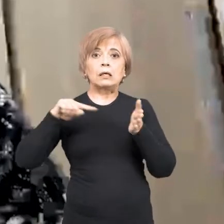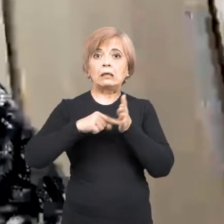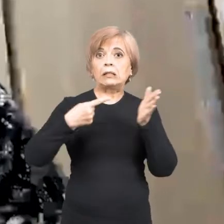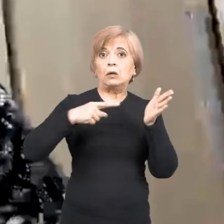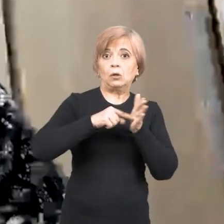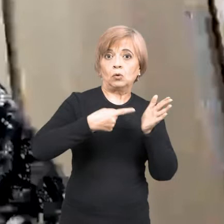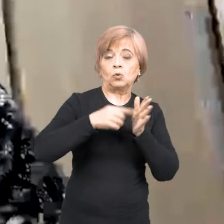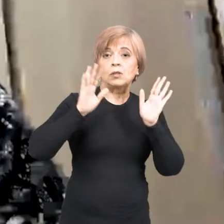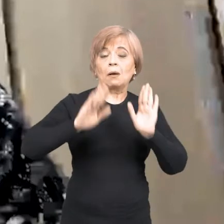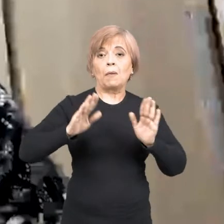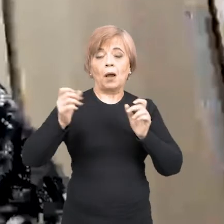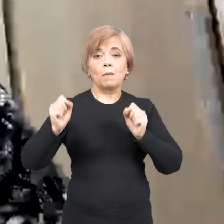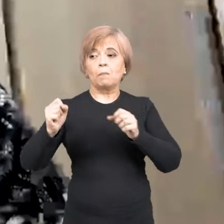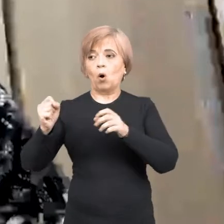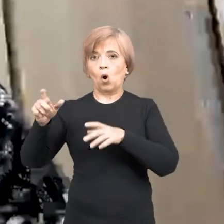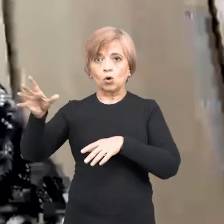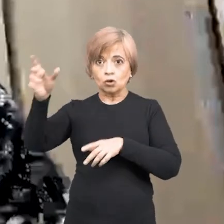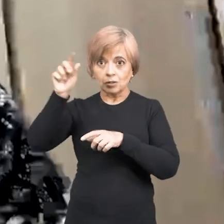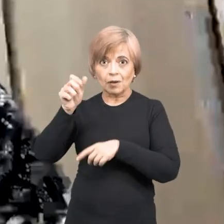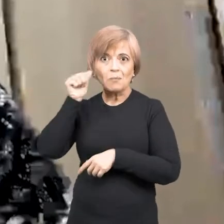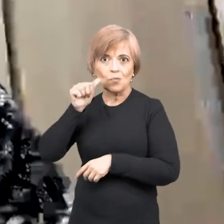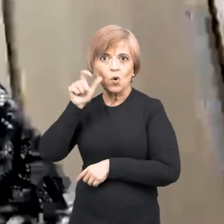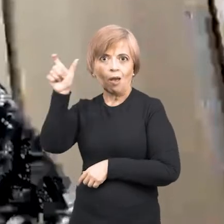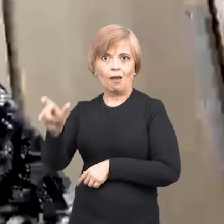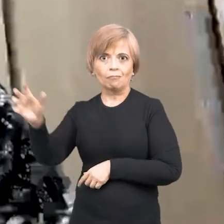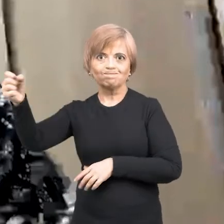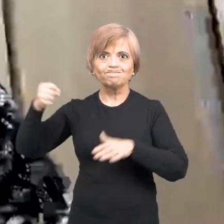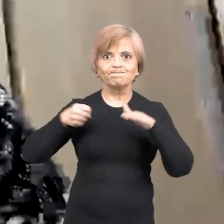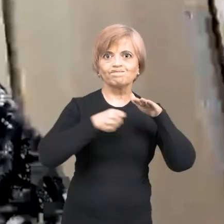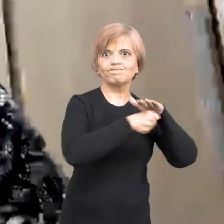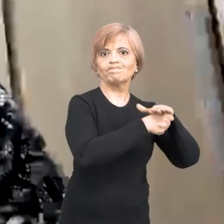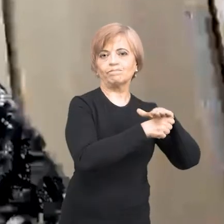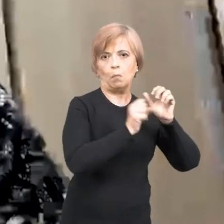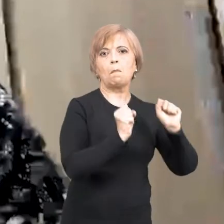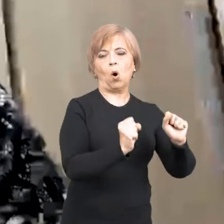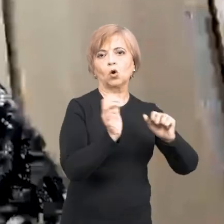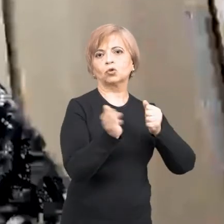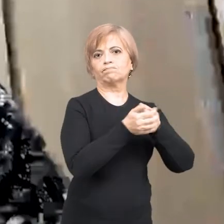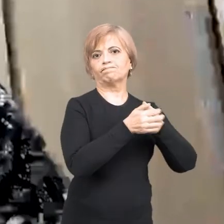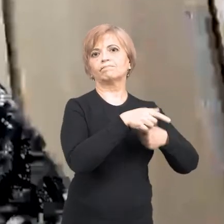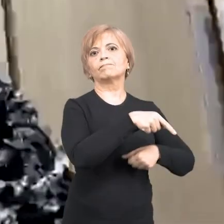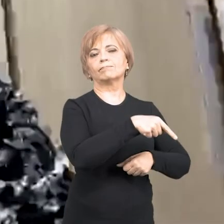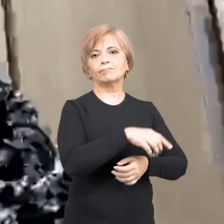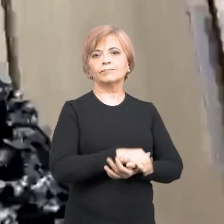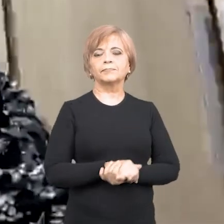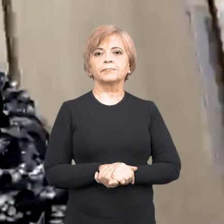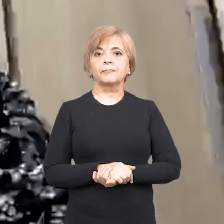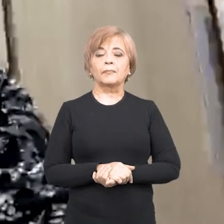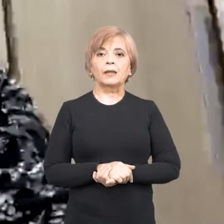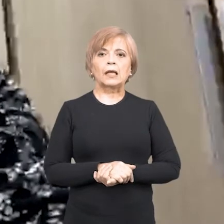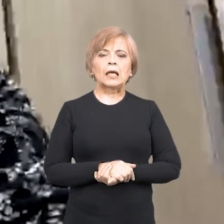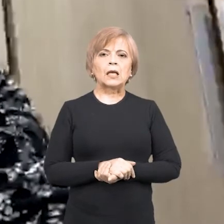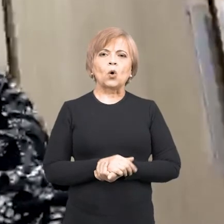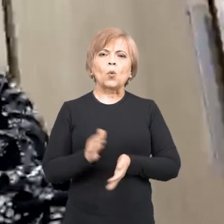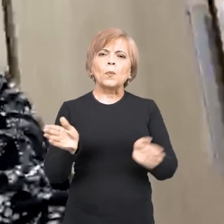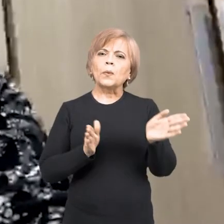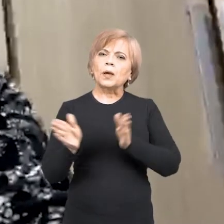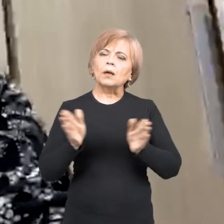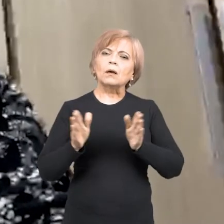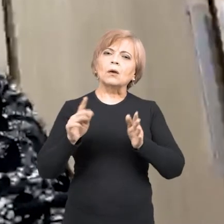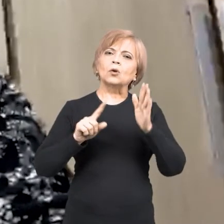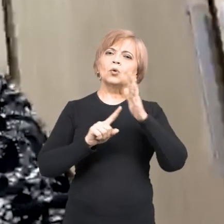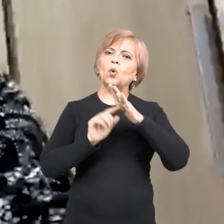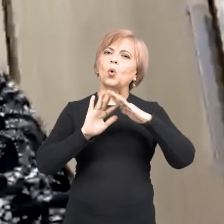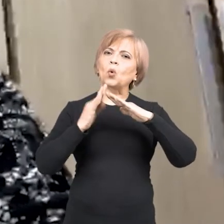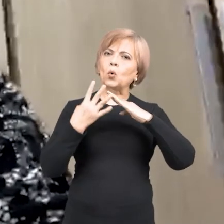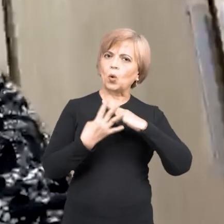medidas protetivas, né? Esse foi um canal realmente muito eficaz. Ao longo do período da